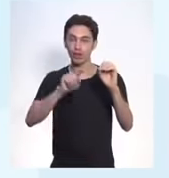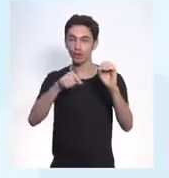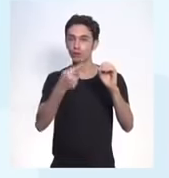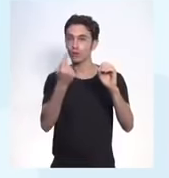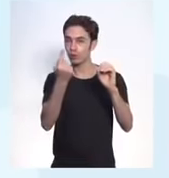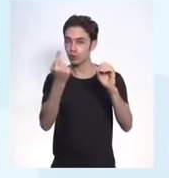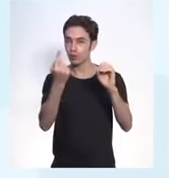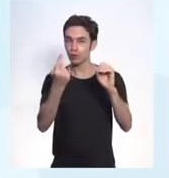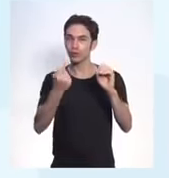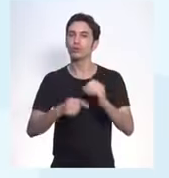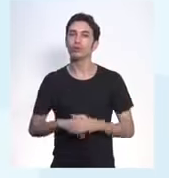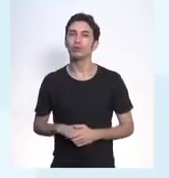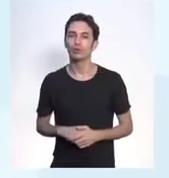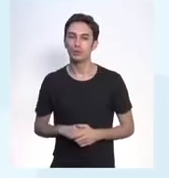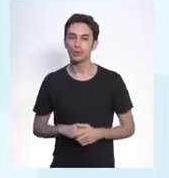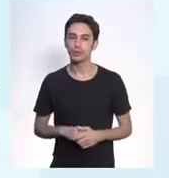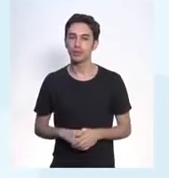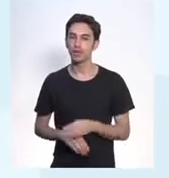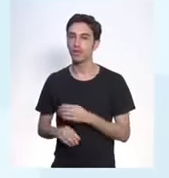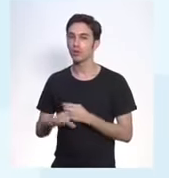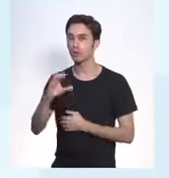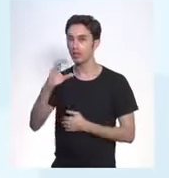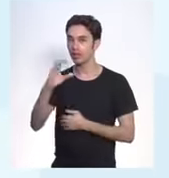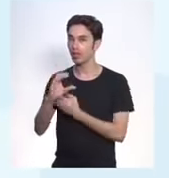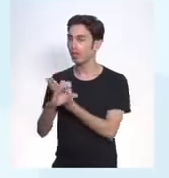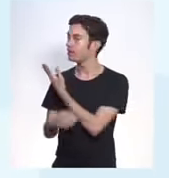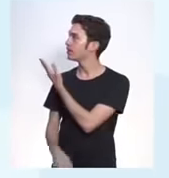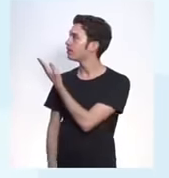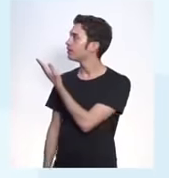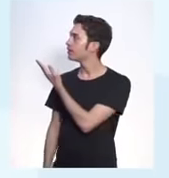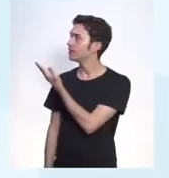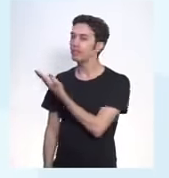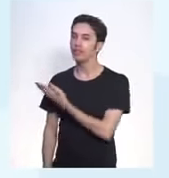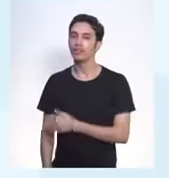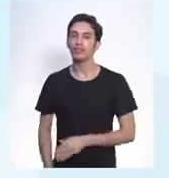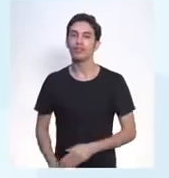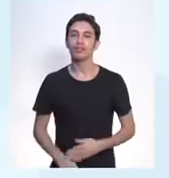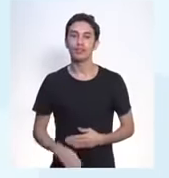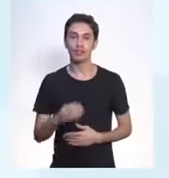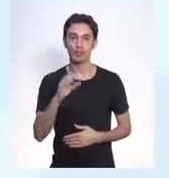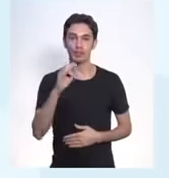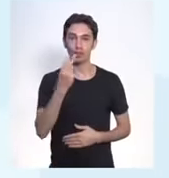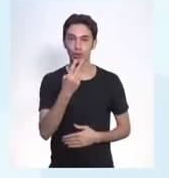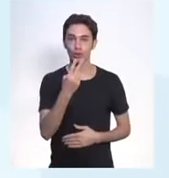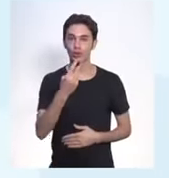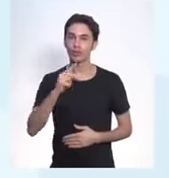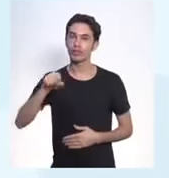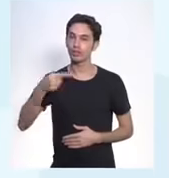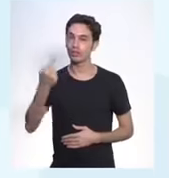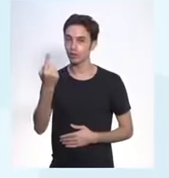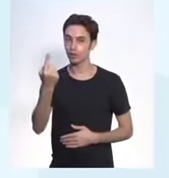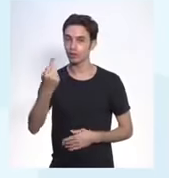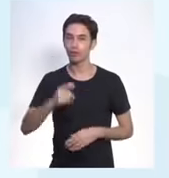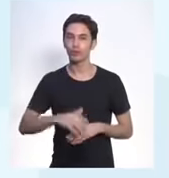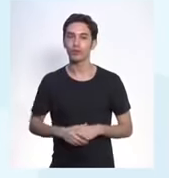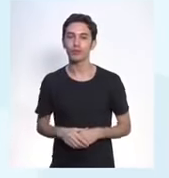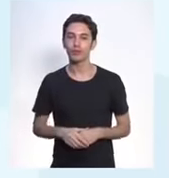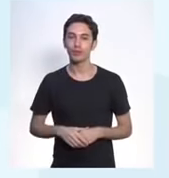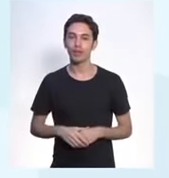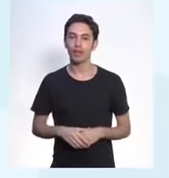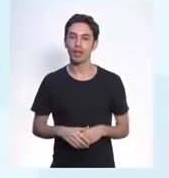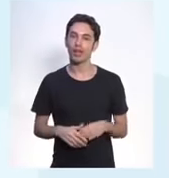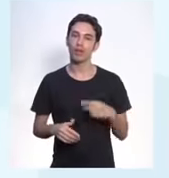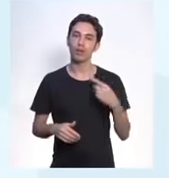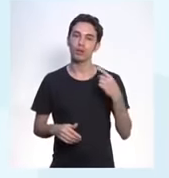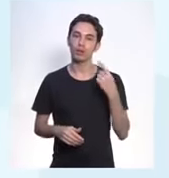positivo Esse é o ponto b e meu. Ser aqui ó 2 e um então dois aqui de